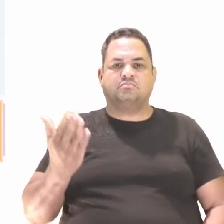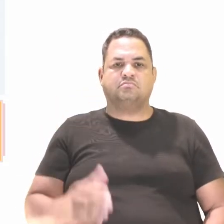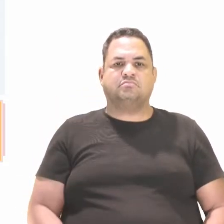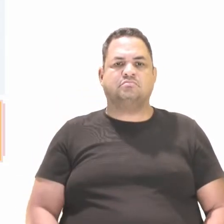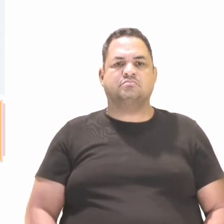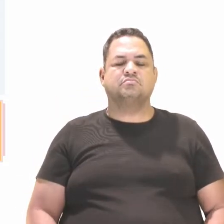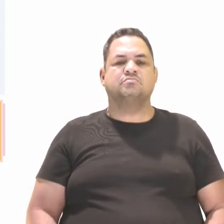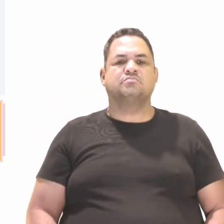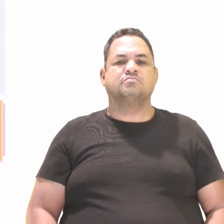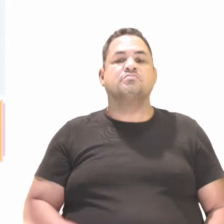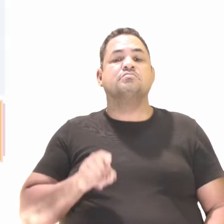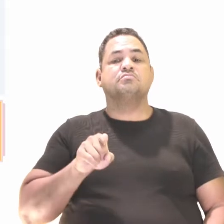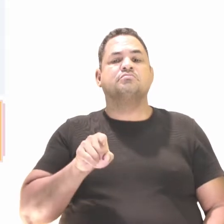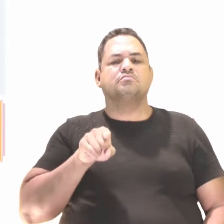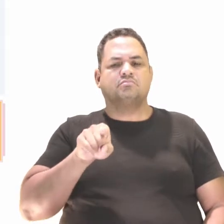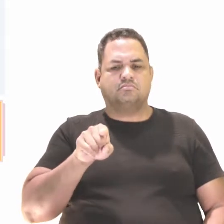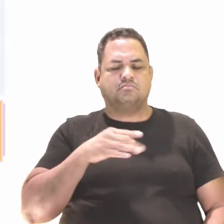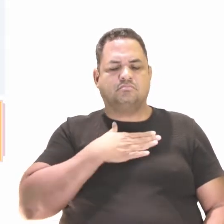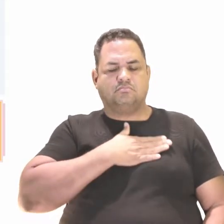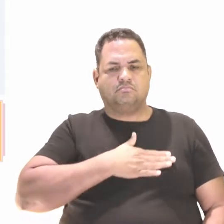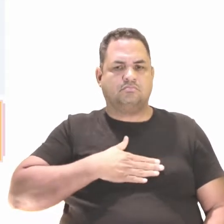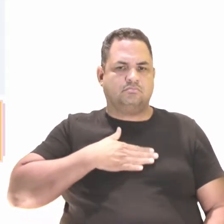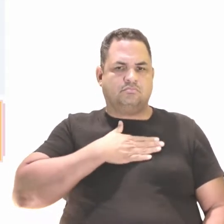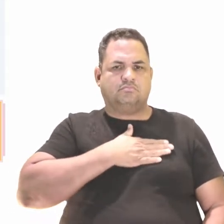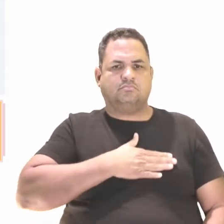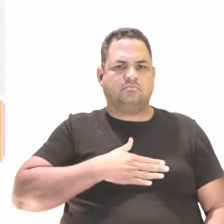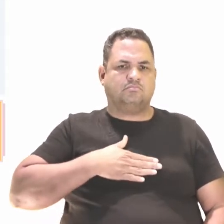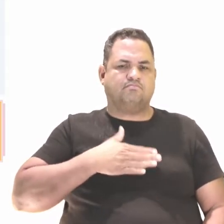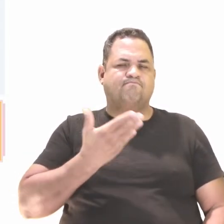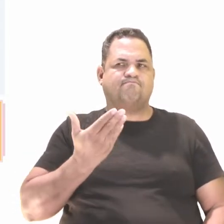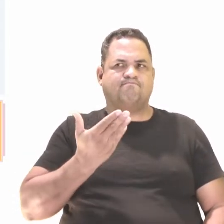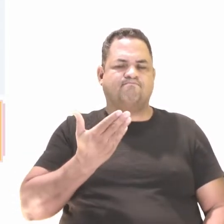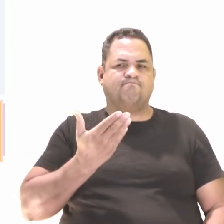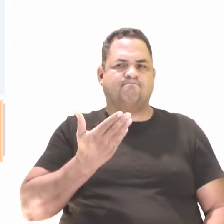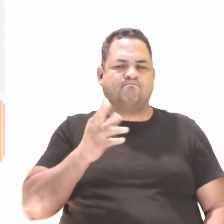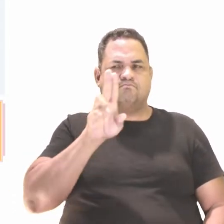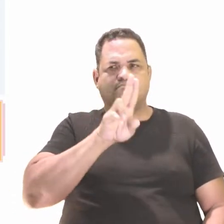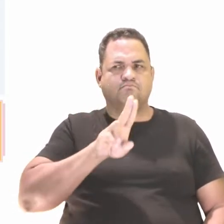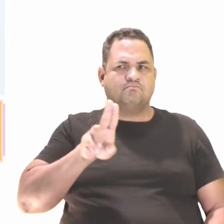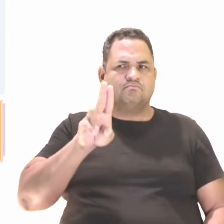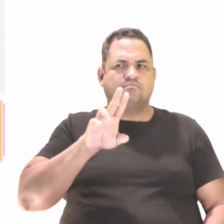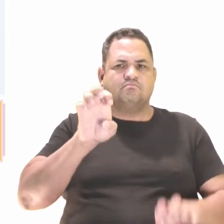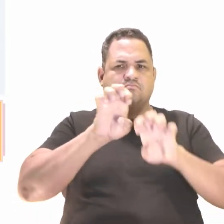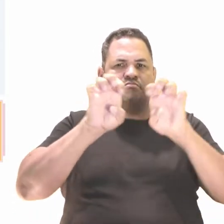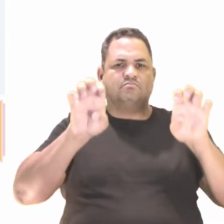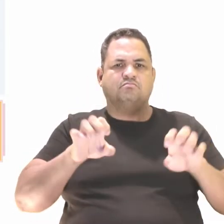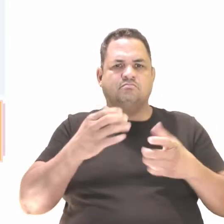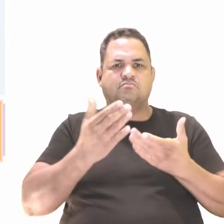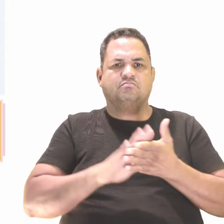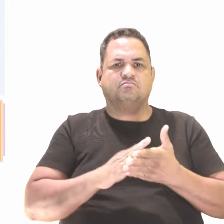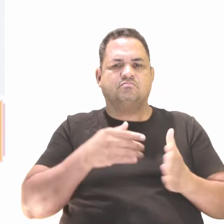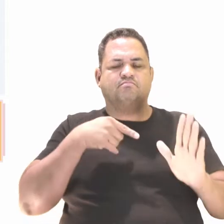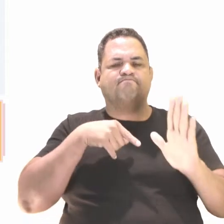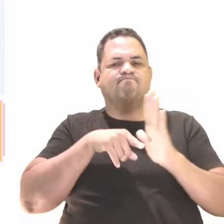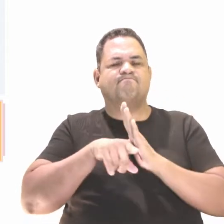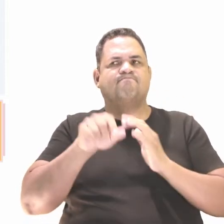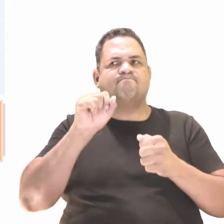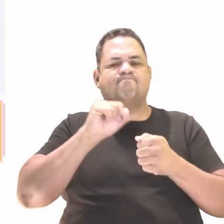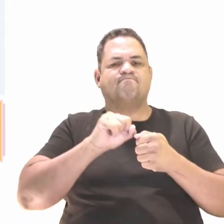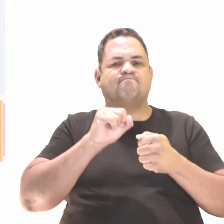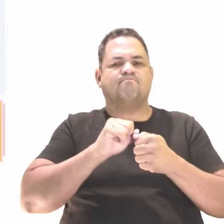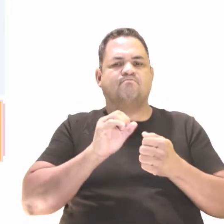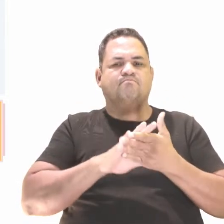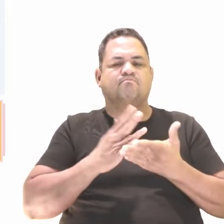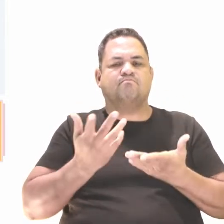you like? Você gostaria? Que é muito mais, eles usam muito essa estrutura de would like para fazer esse tipo de pergunta, porque é